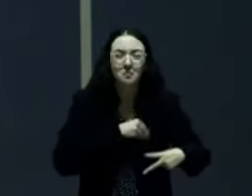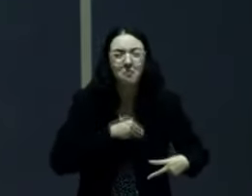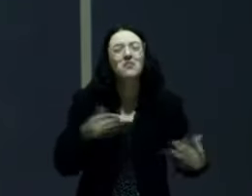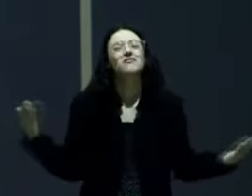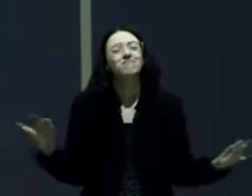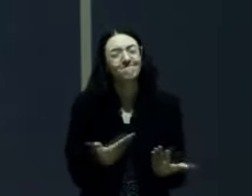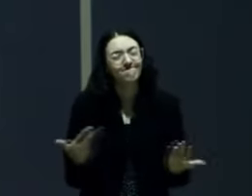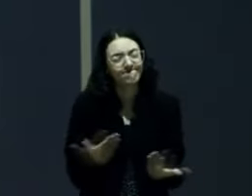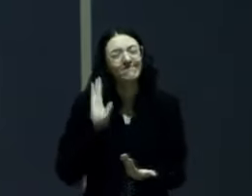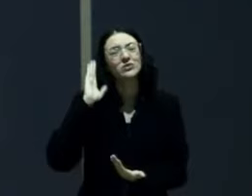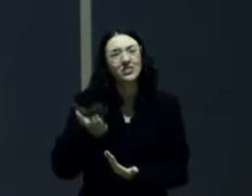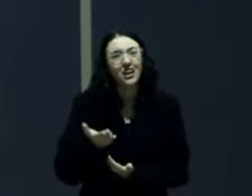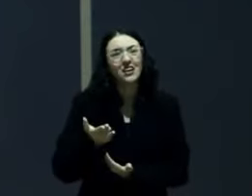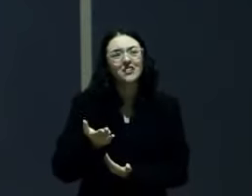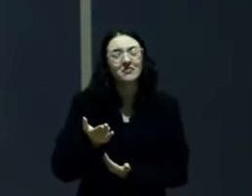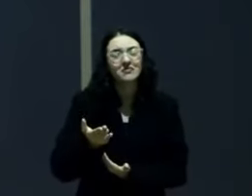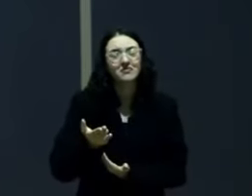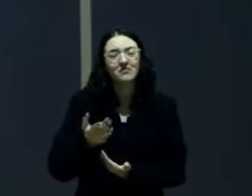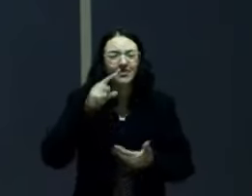Quantas? Já perdemos a conta.